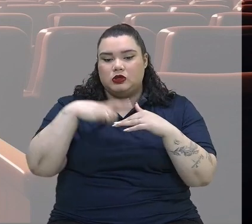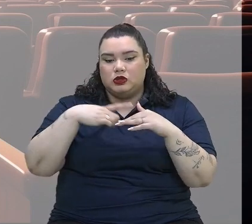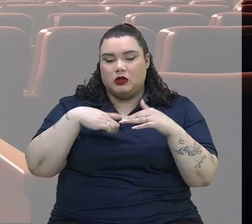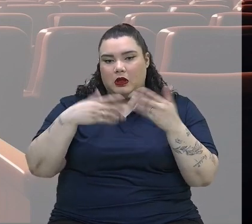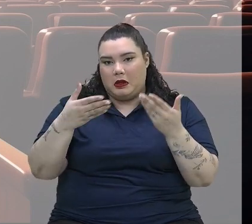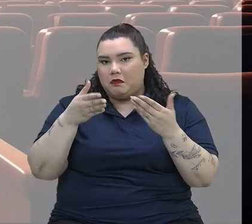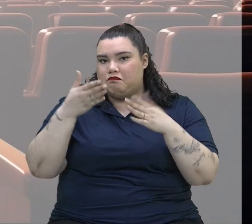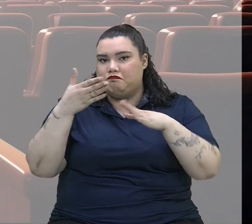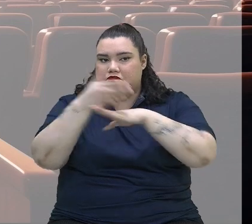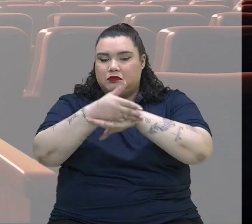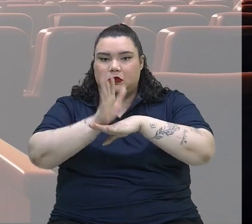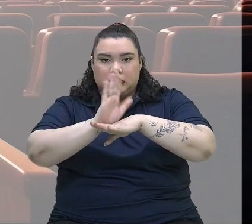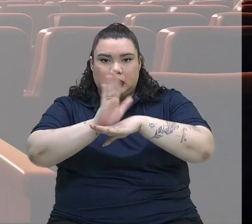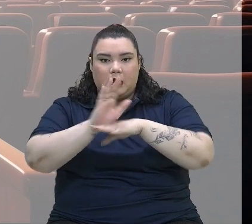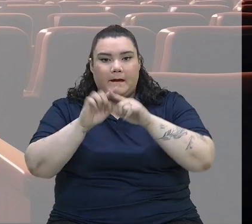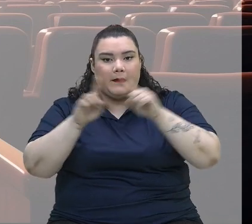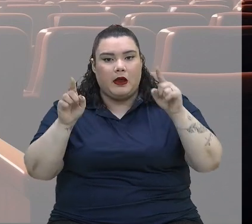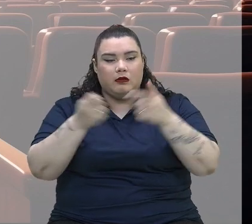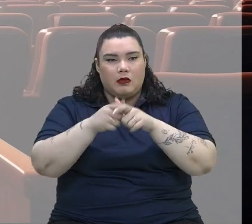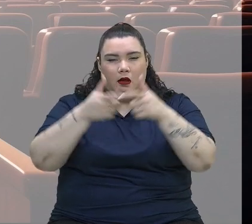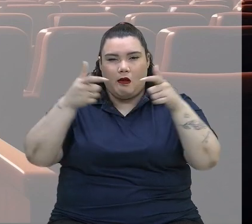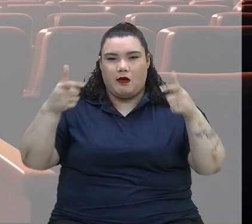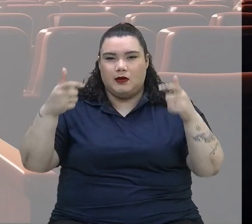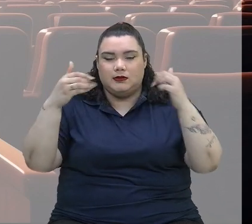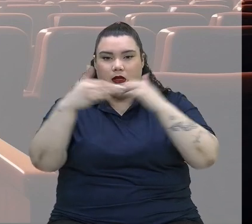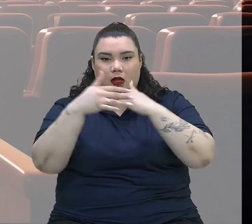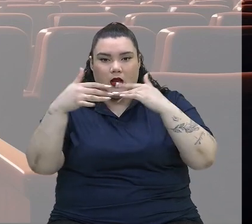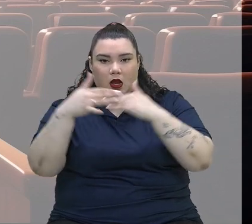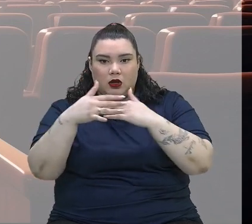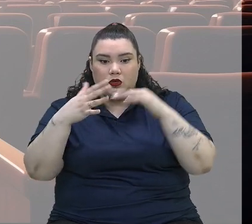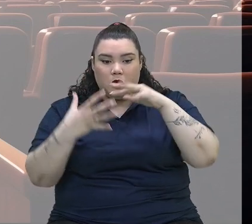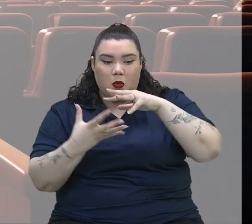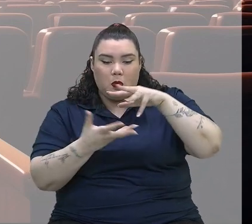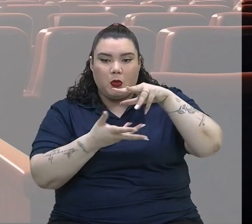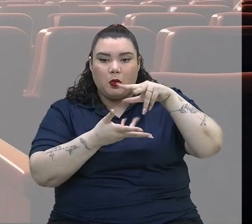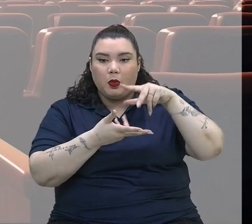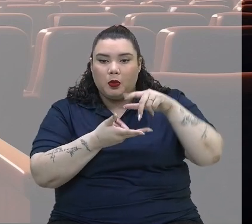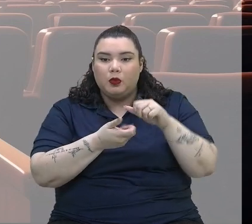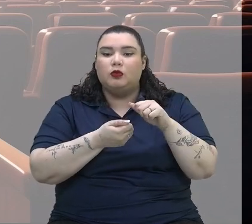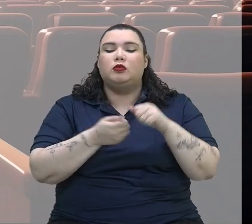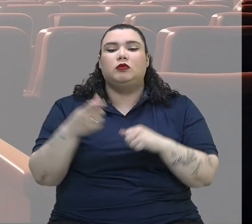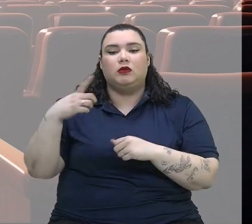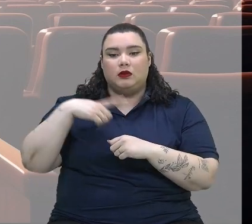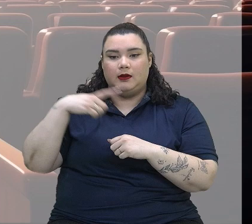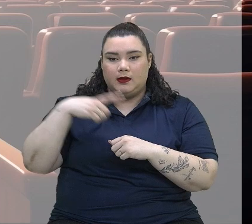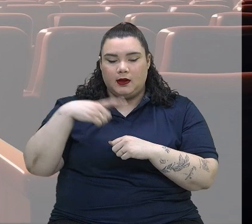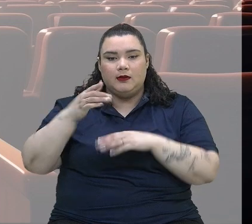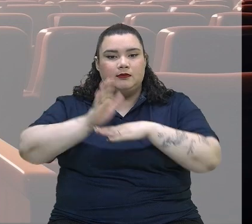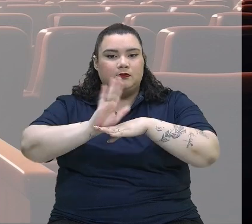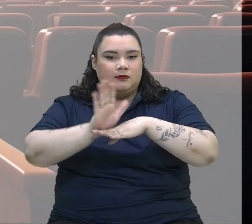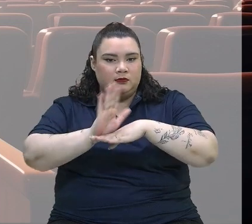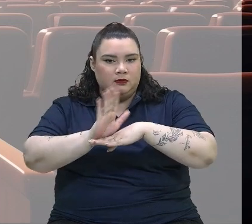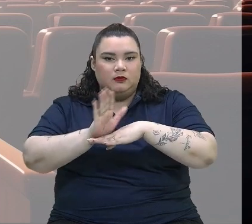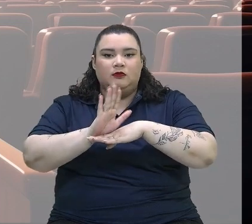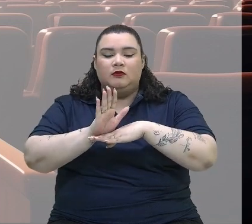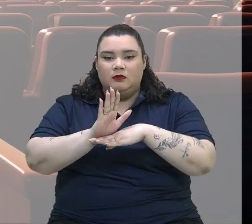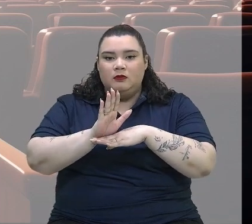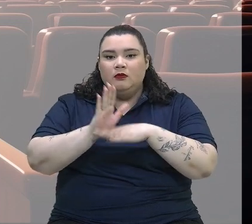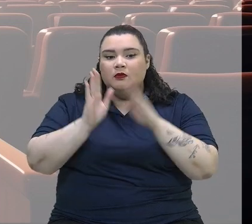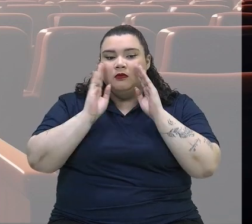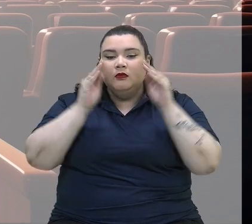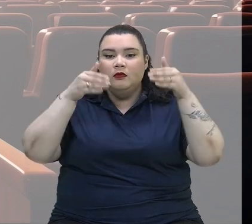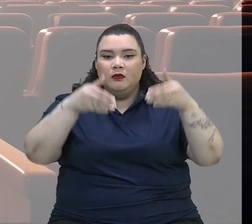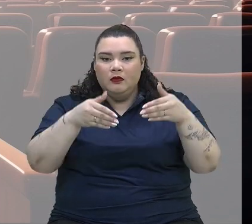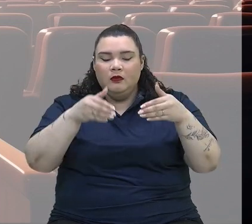cinema, mas nos grandes centros, nas cidades, pelo mundo todo, existem cinemas justamente